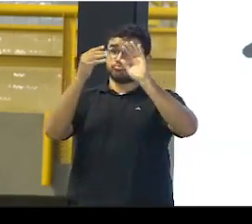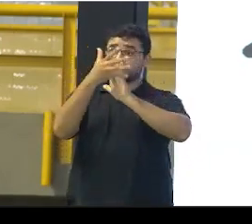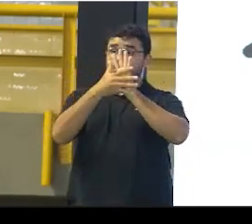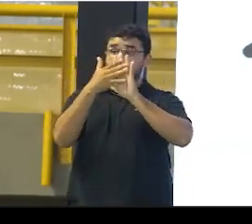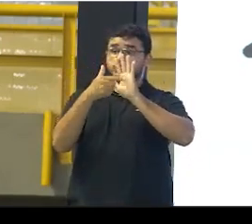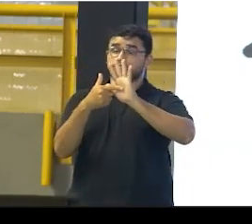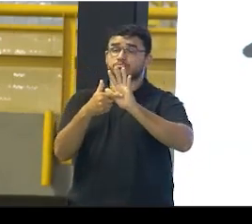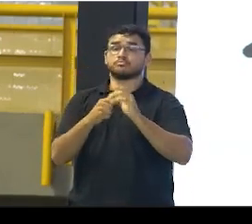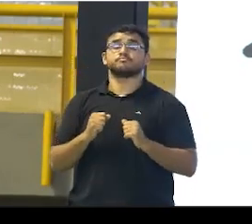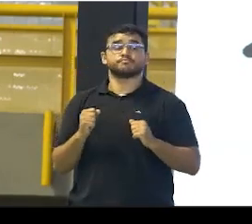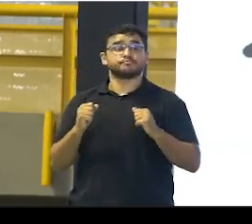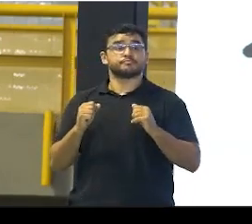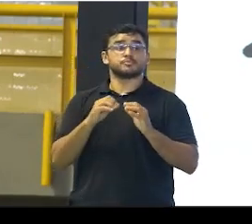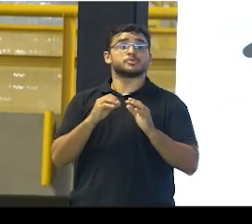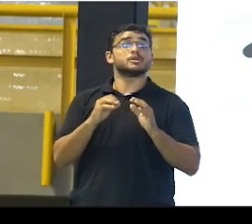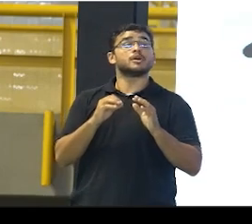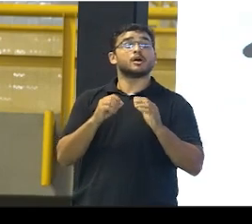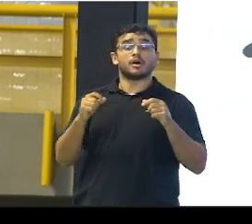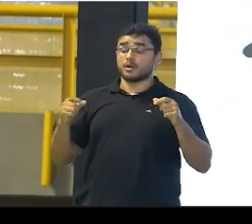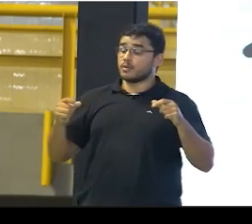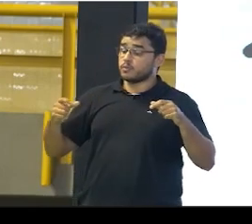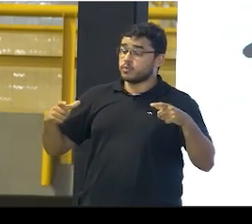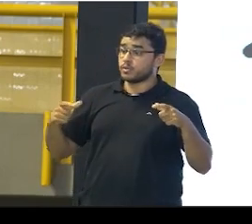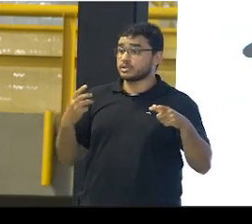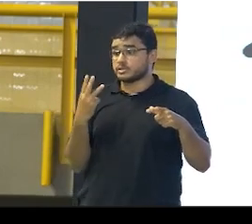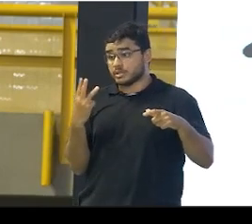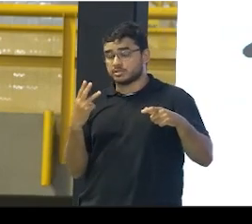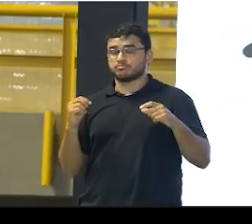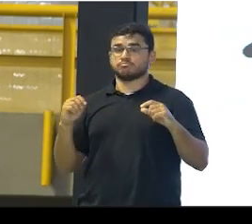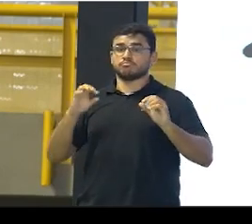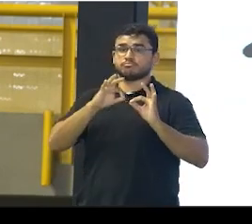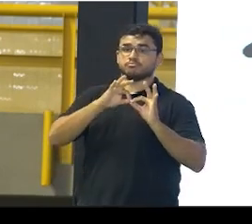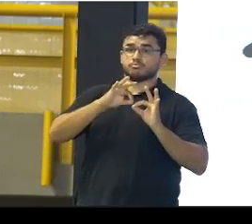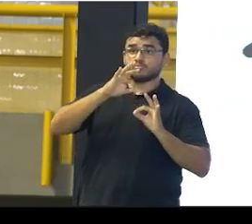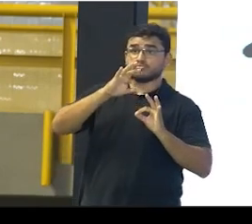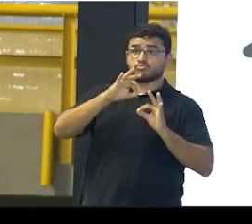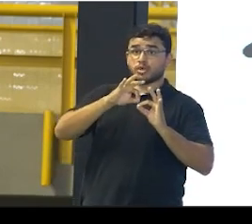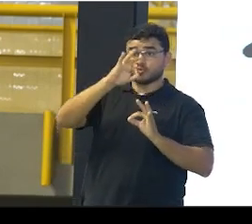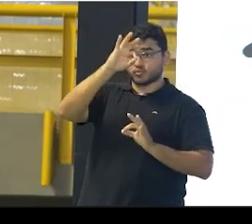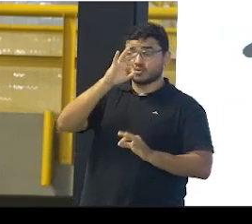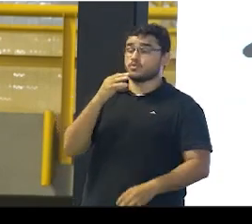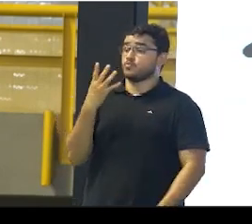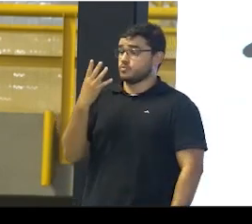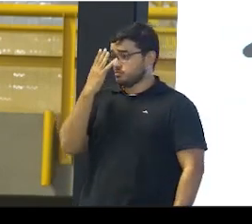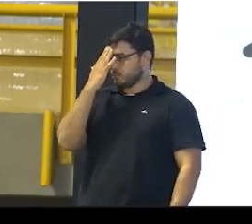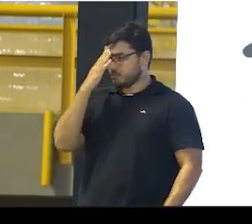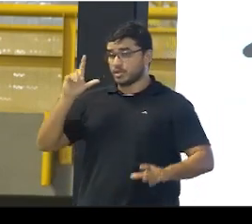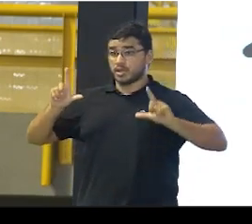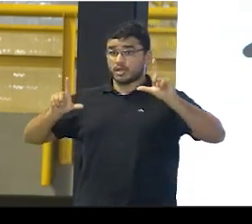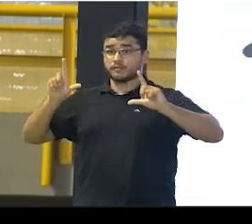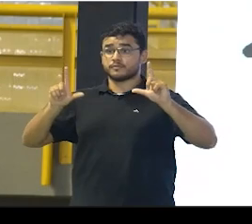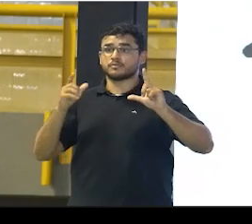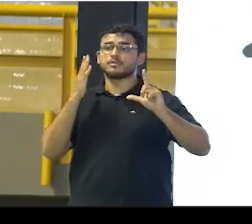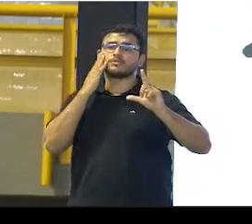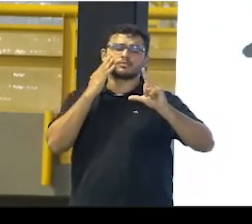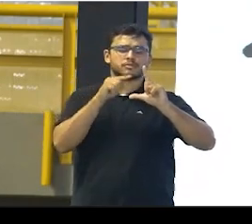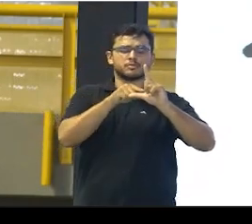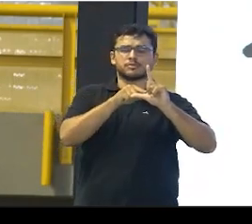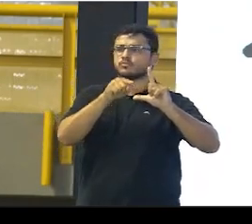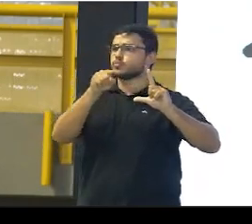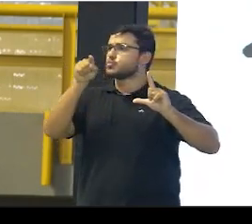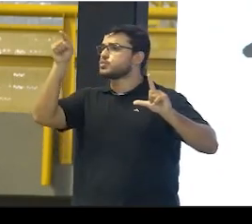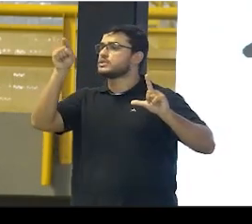lá. Nós temos aqui uma TV que ele já disse que era proporcional ao 3, 4, 5. Então, a altura